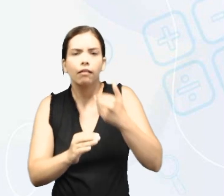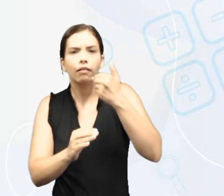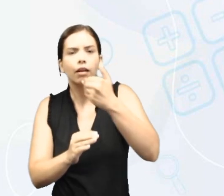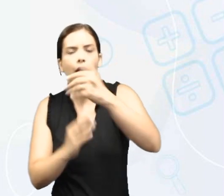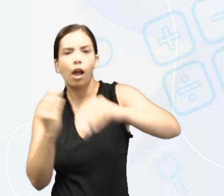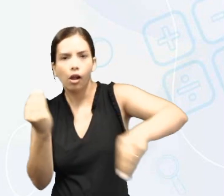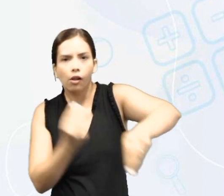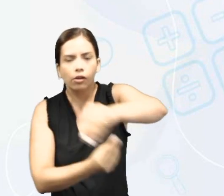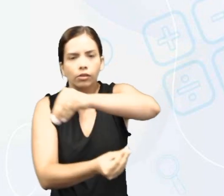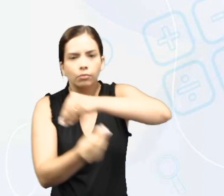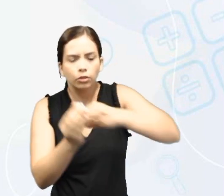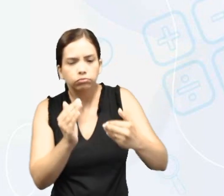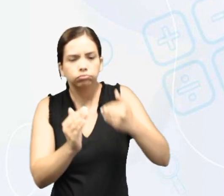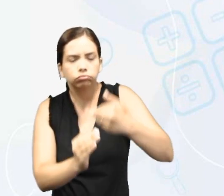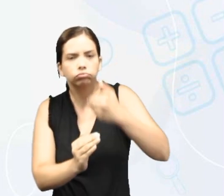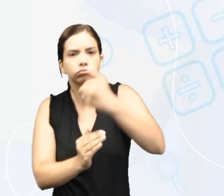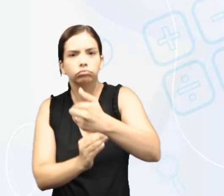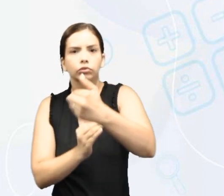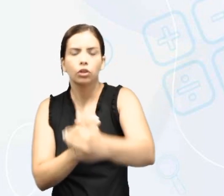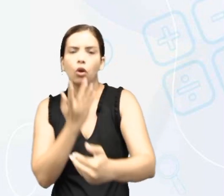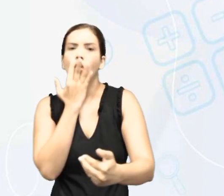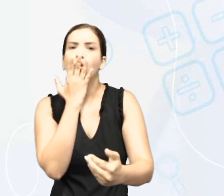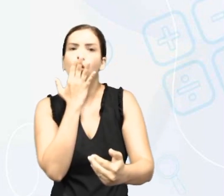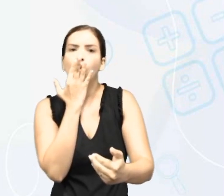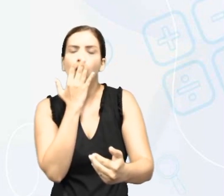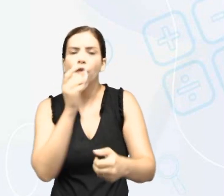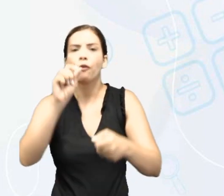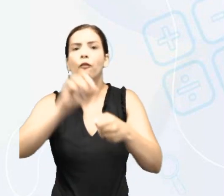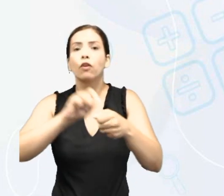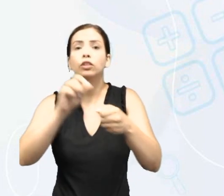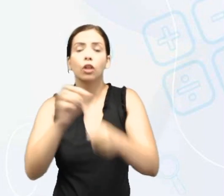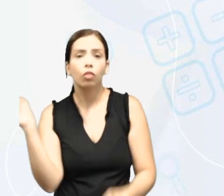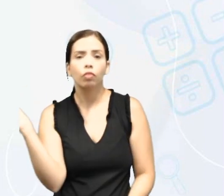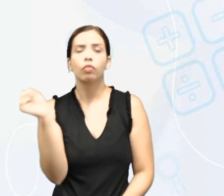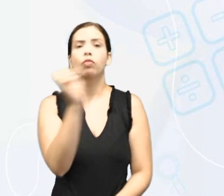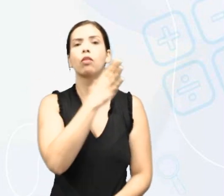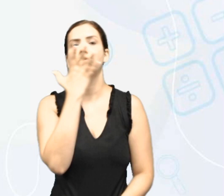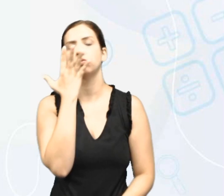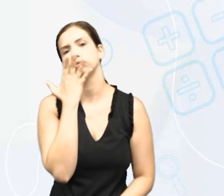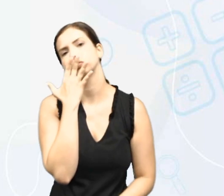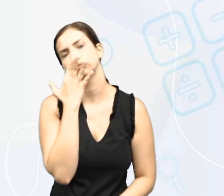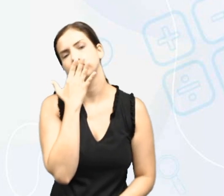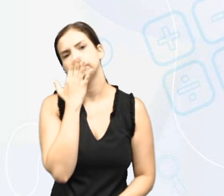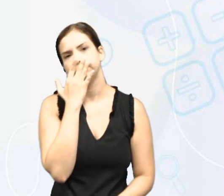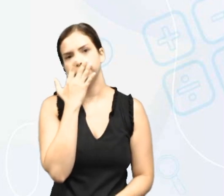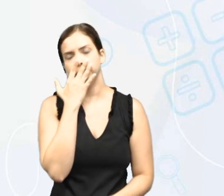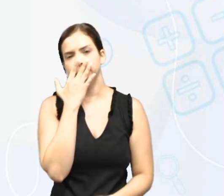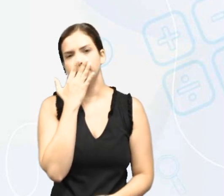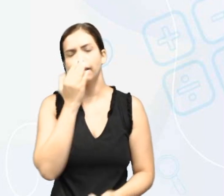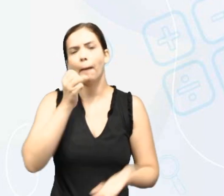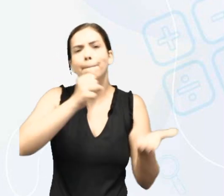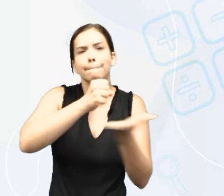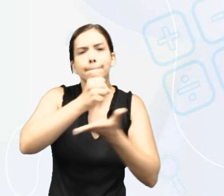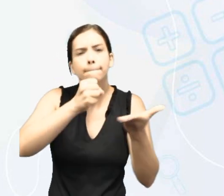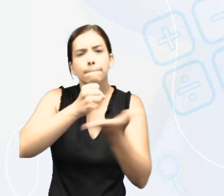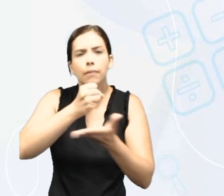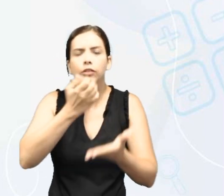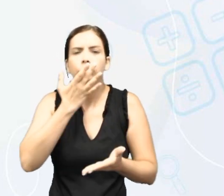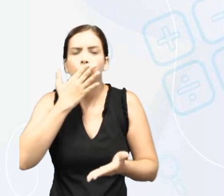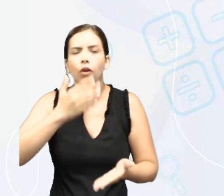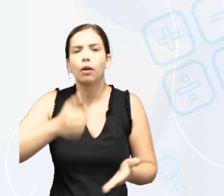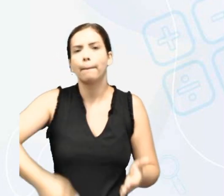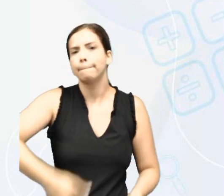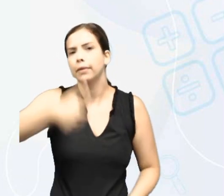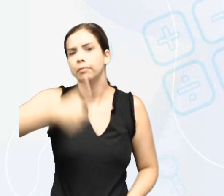mistura, né, graduada entre cores, formando novas cores, né, a partir das primárias, secundárias,